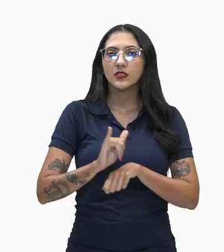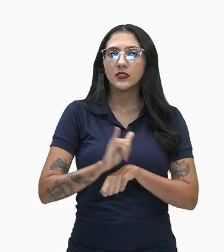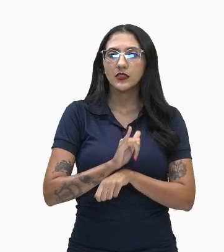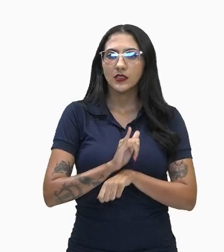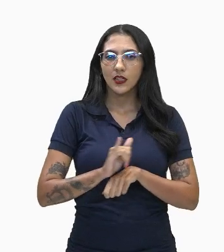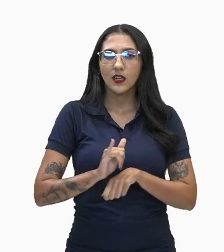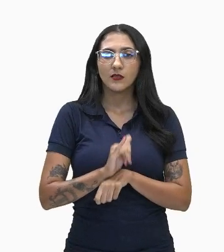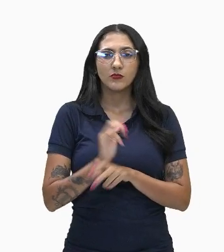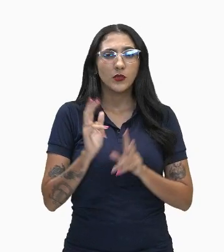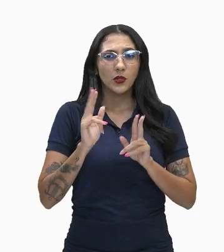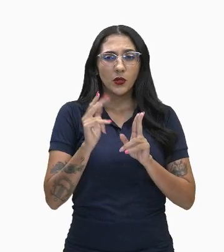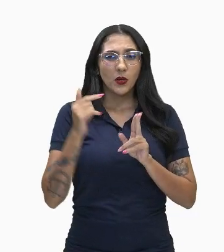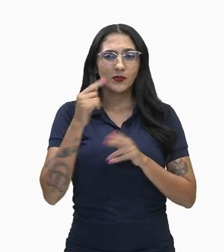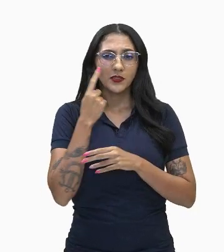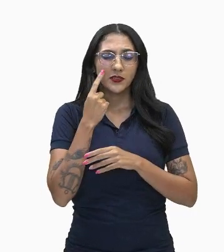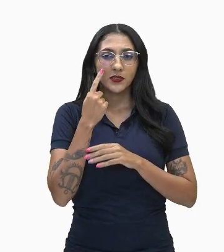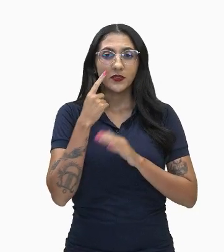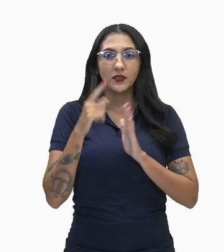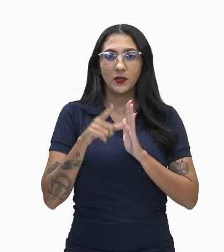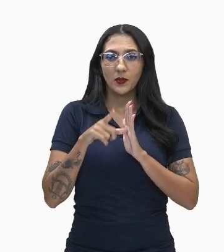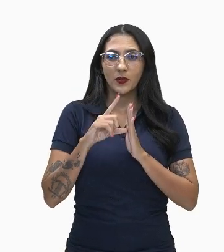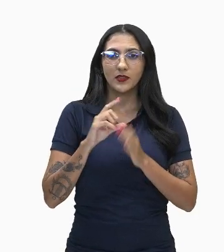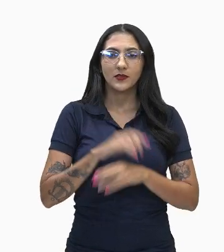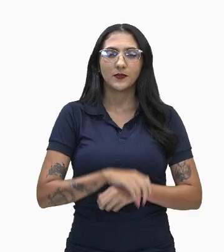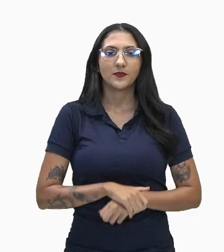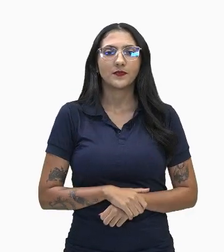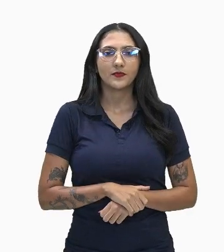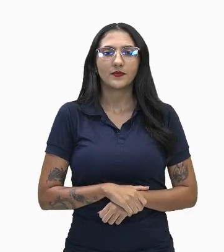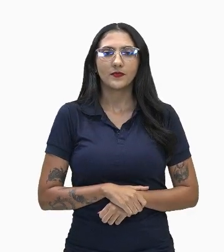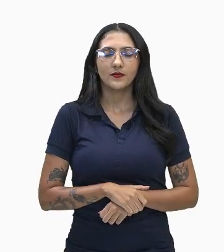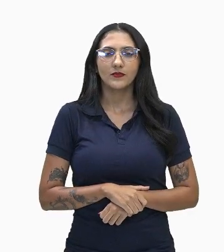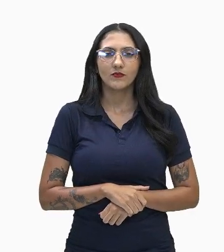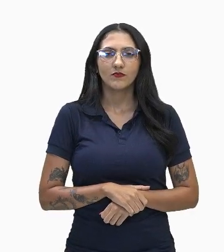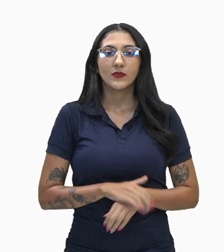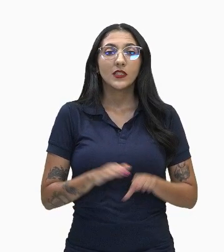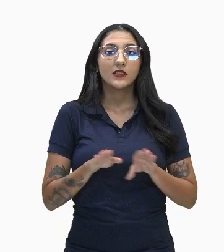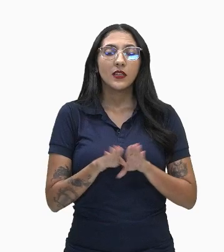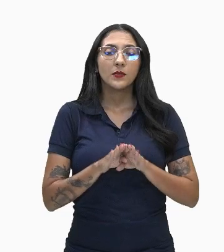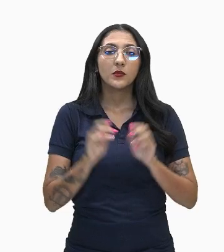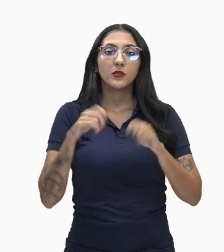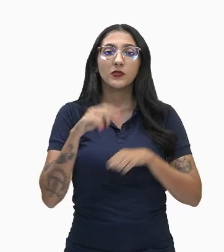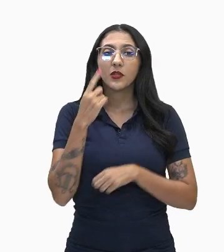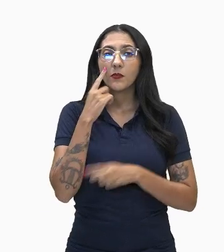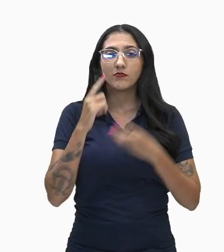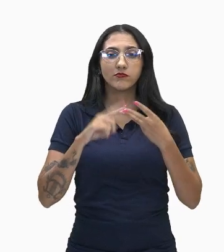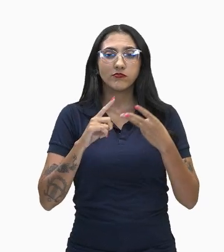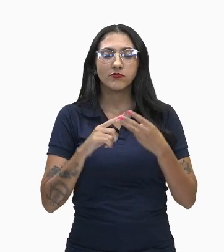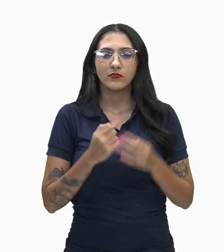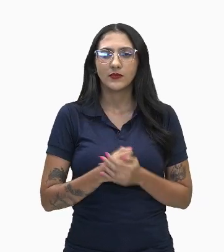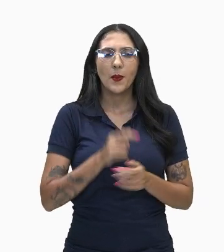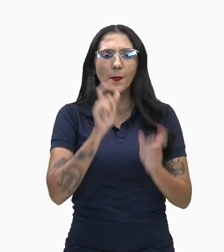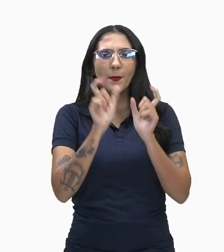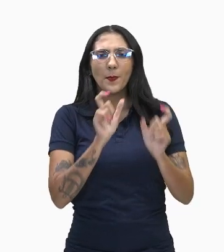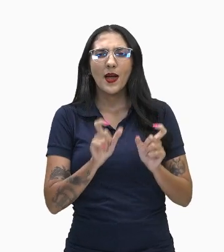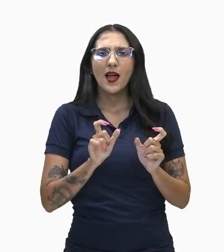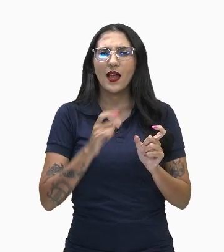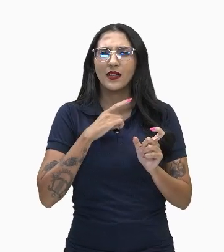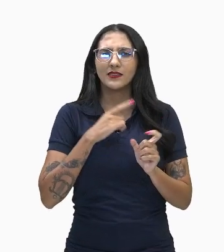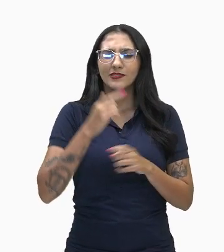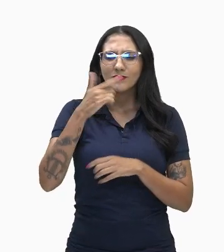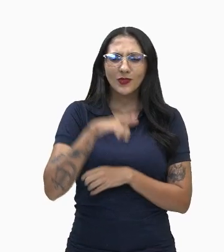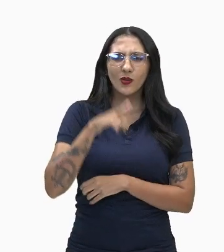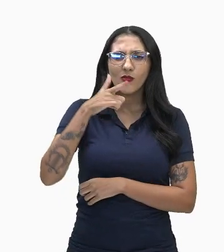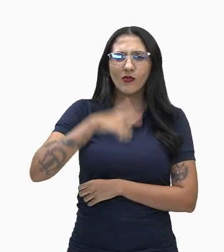estava ali nos objetivos de leitura. Eu também posso identificar as palavras repetidas. Qual a função das palavras repetidas